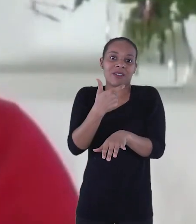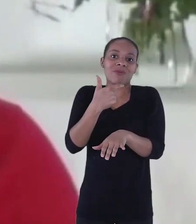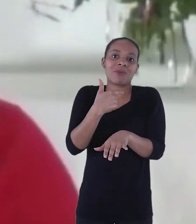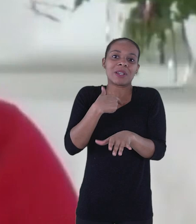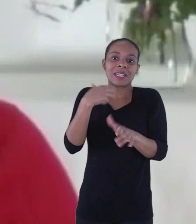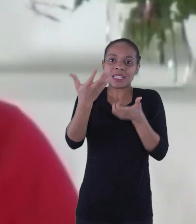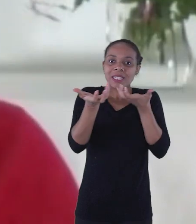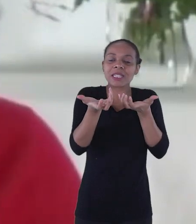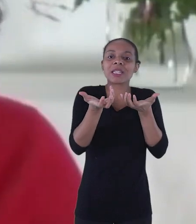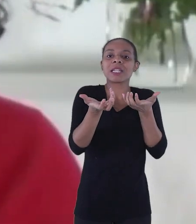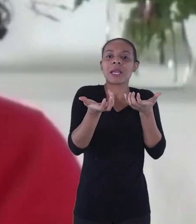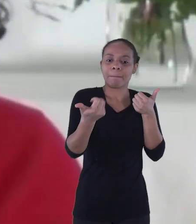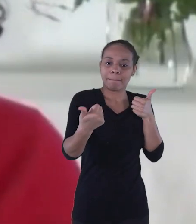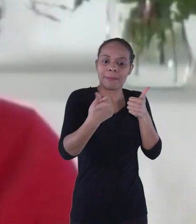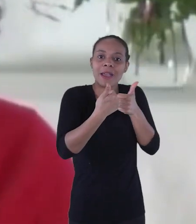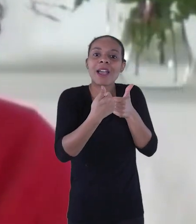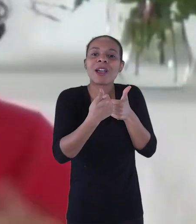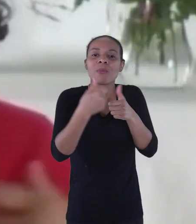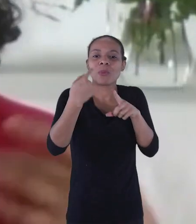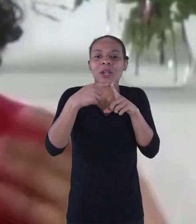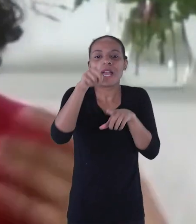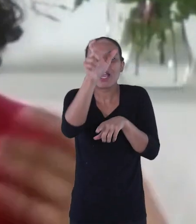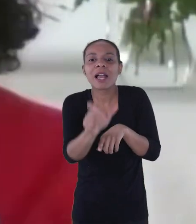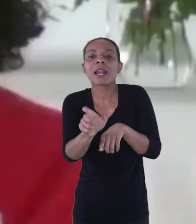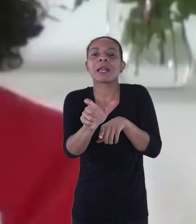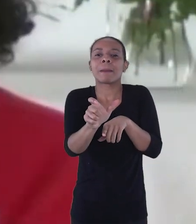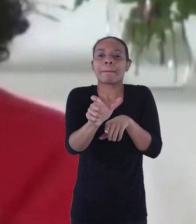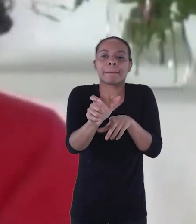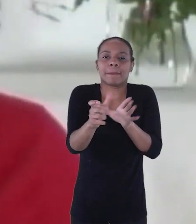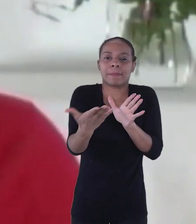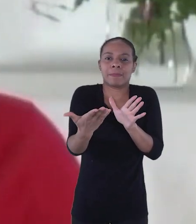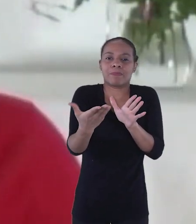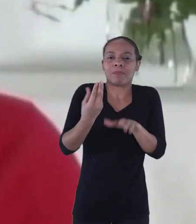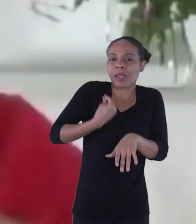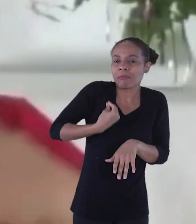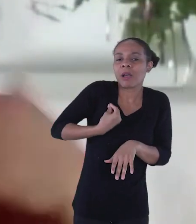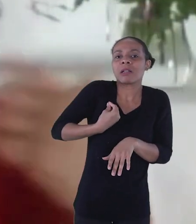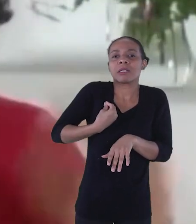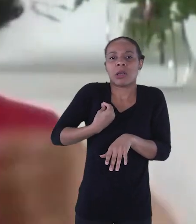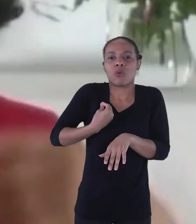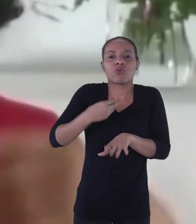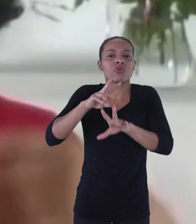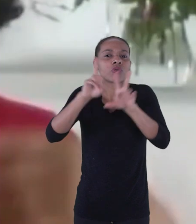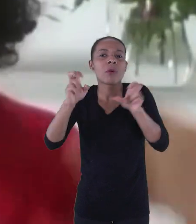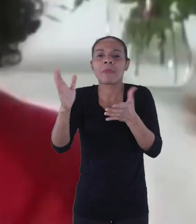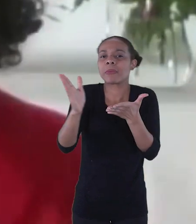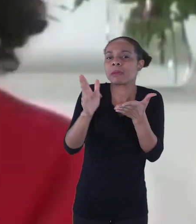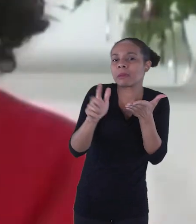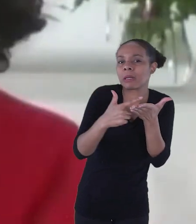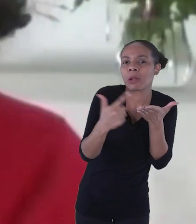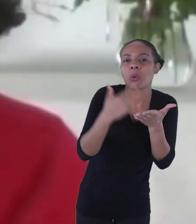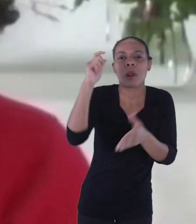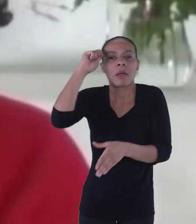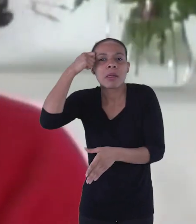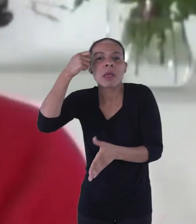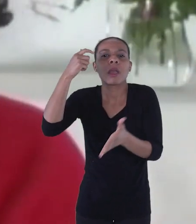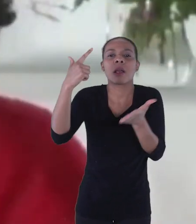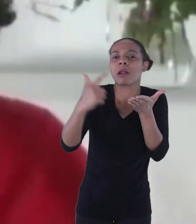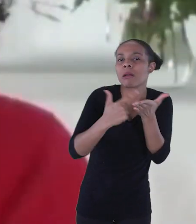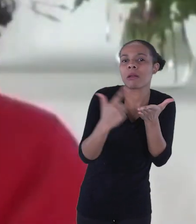literatura afro-brasileira, de literatura de negros, de literatura de homossexuais. Naquela época nem se falava